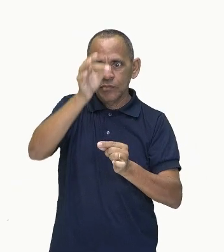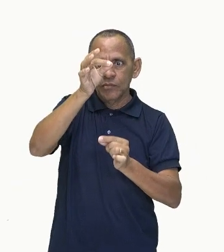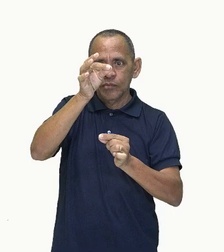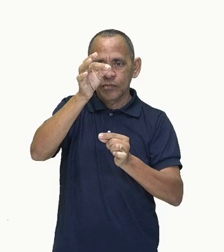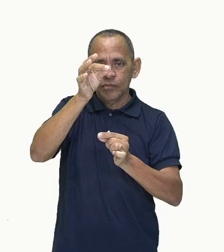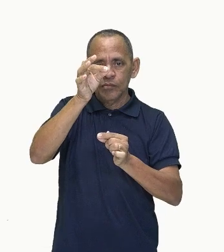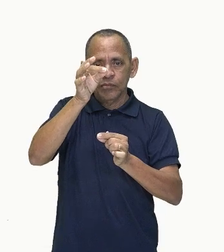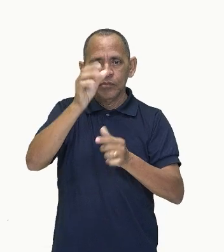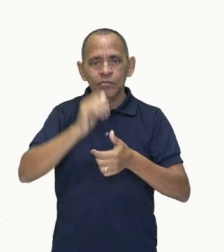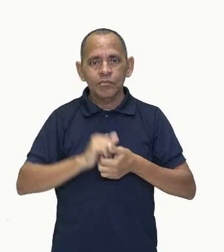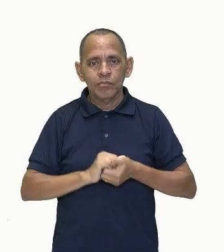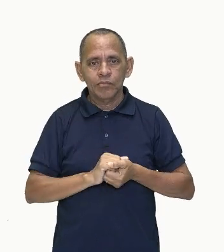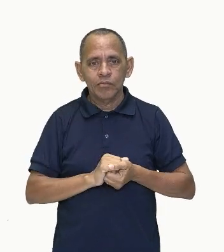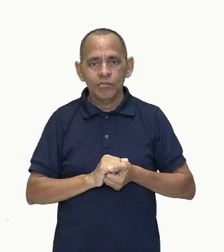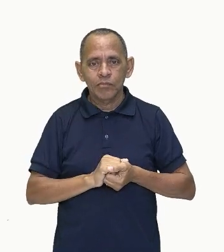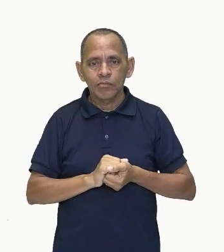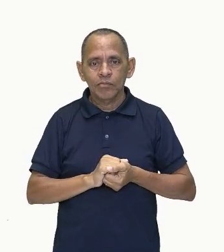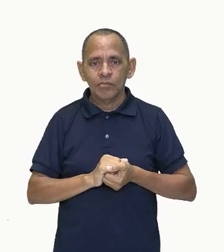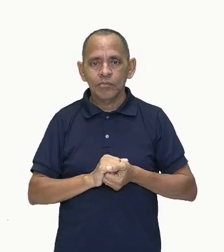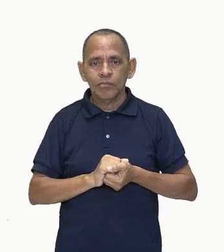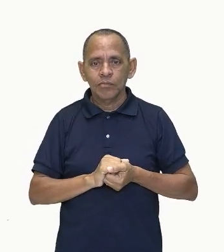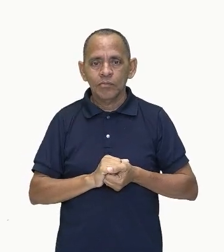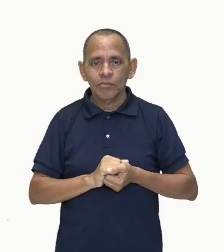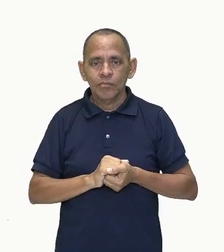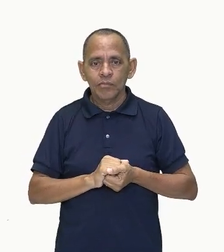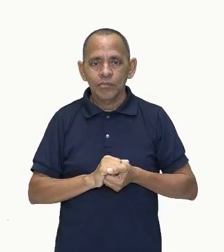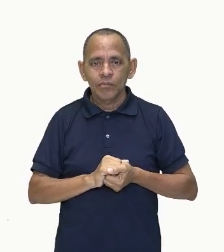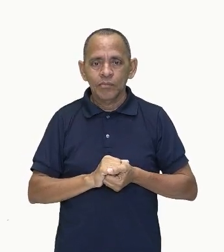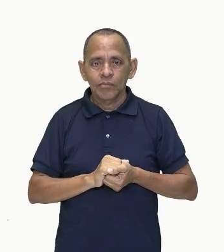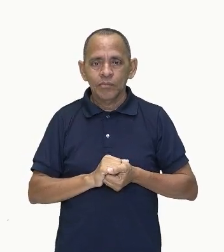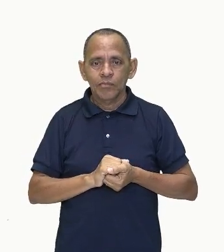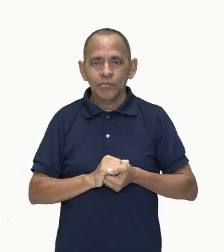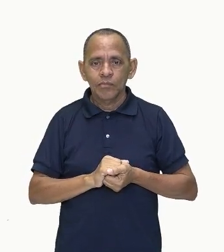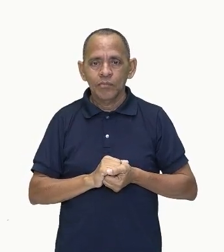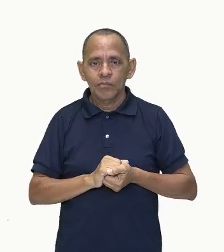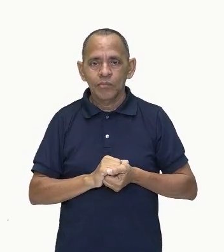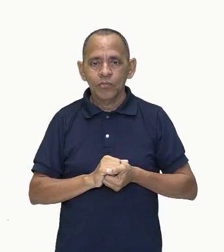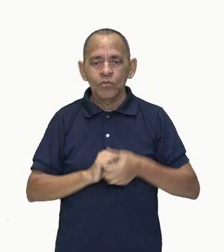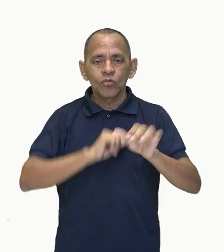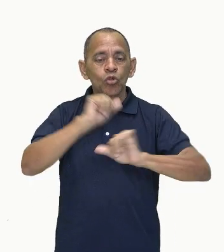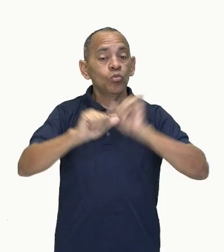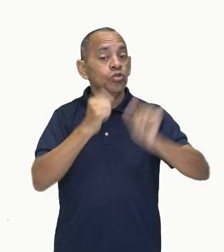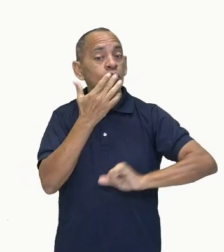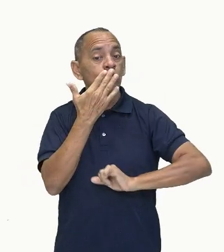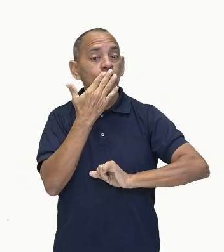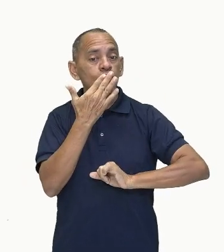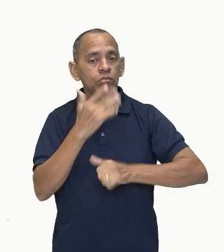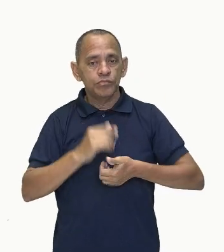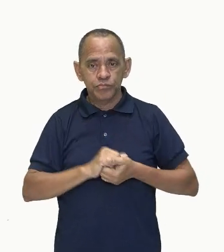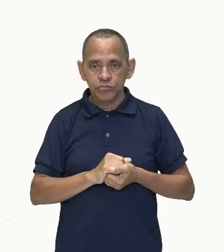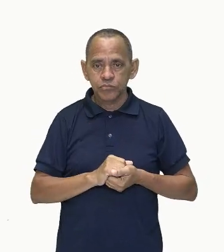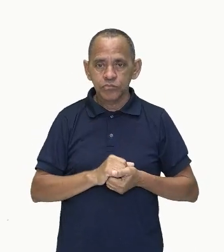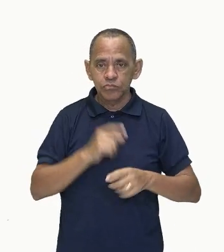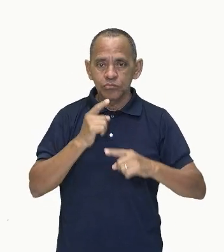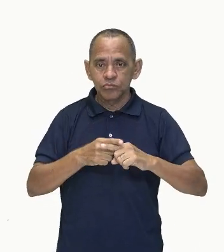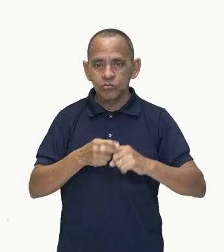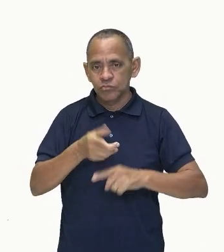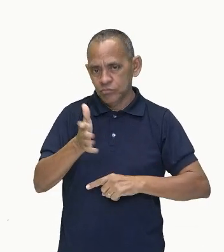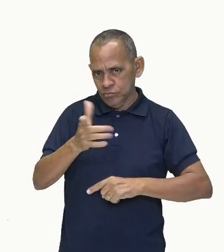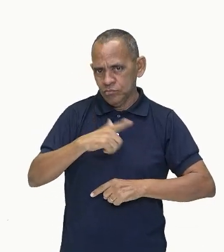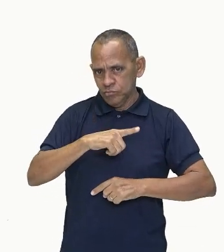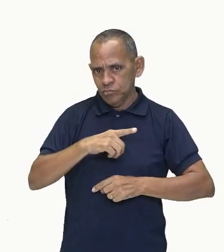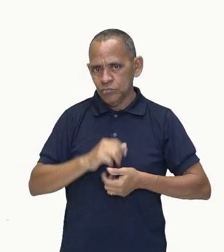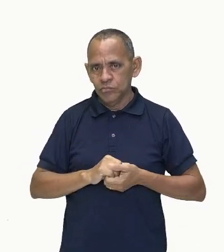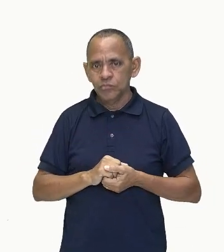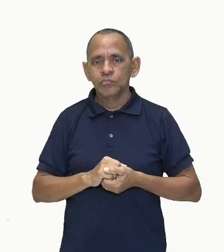os carros vermelhos, tem que estar na altura 12. Vou até mudar a cor, porque já que são carros vermelhos, né? Então vamos